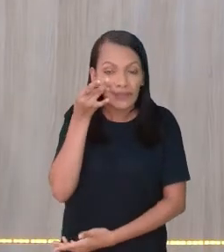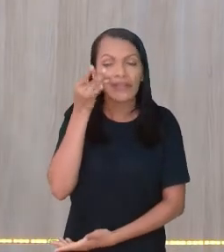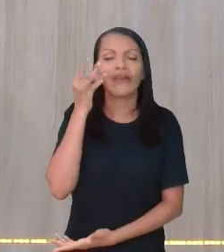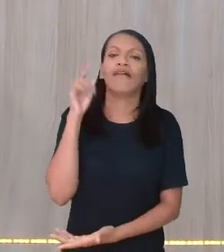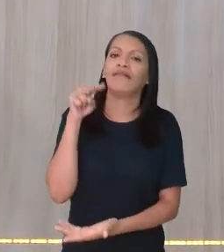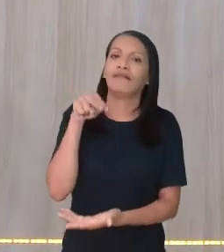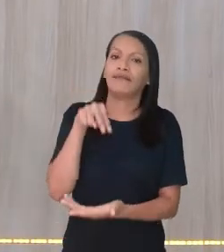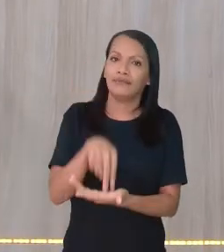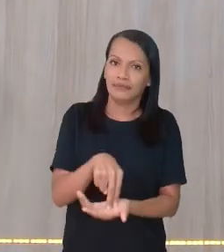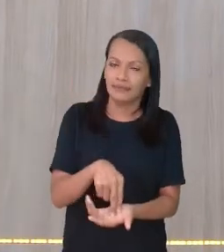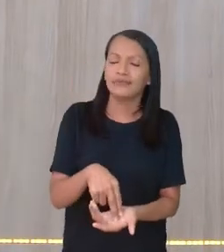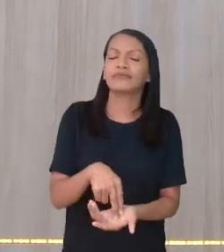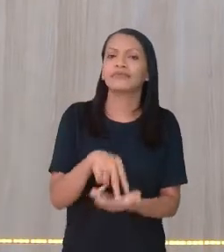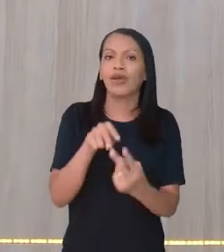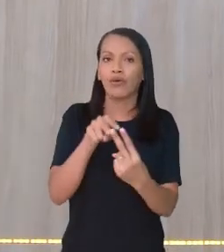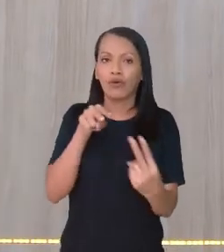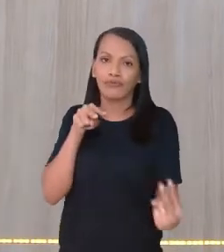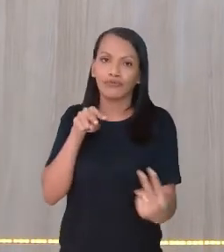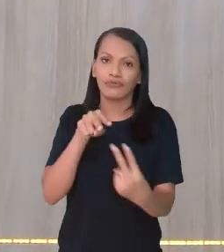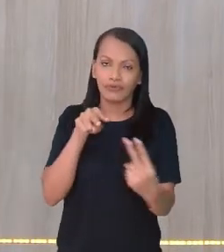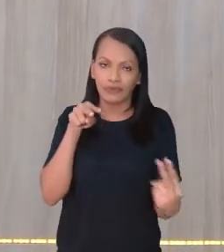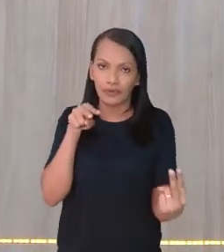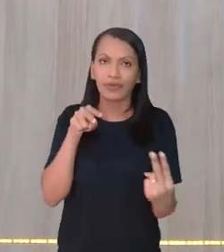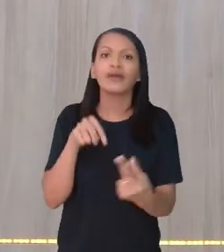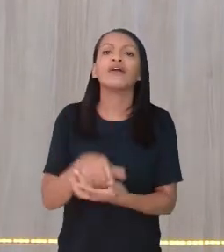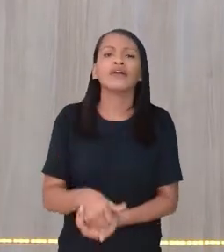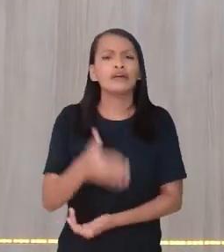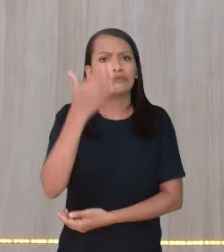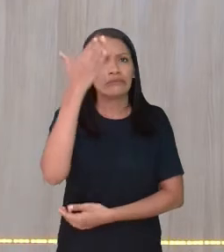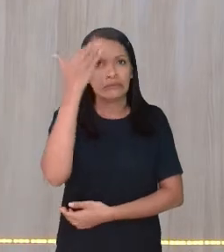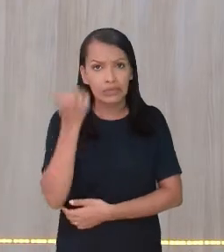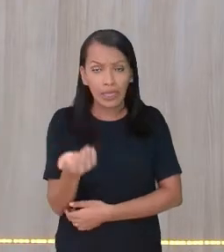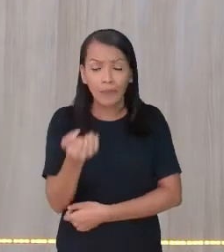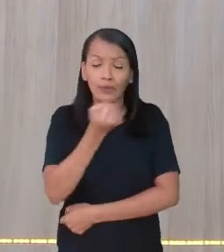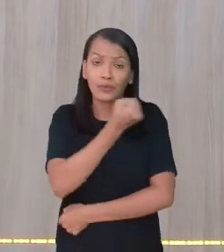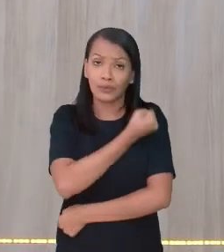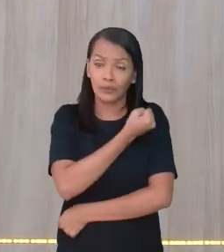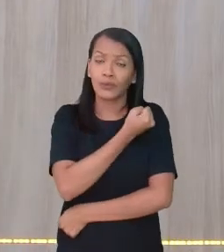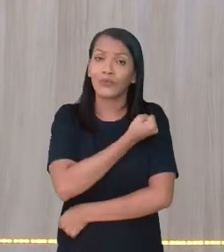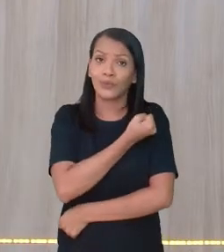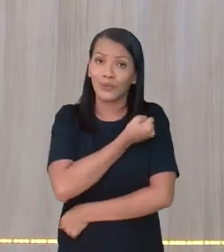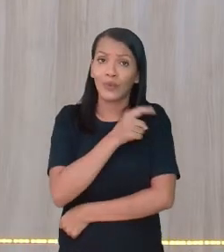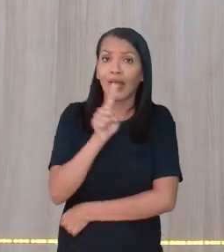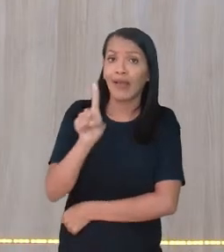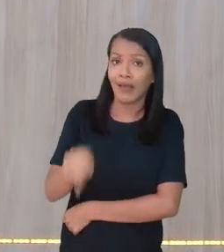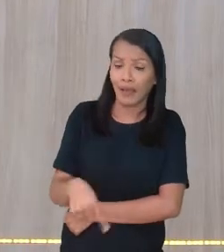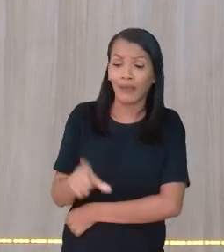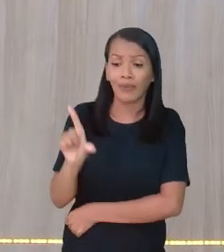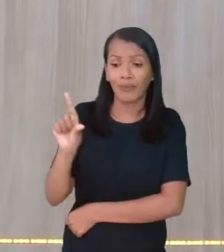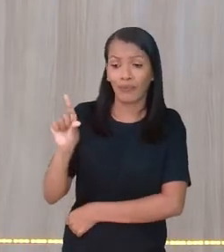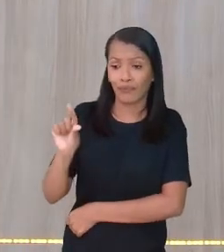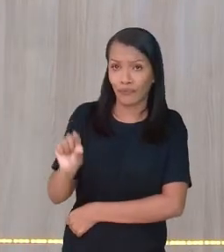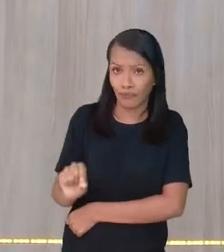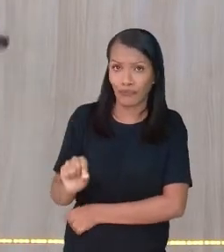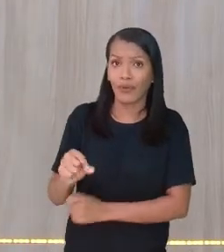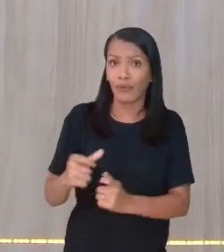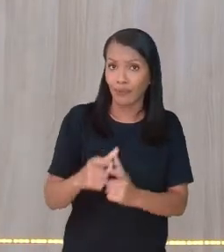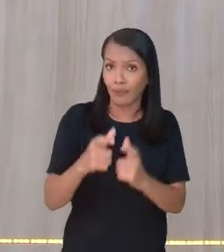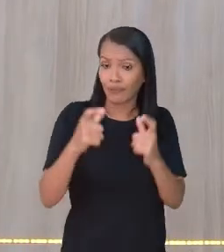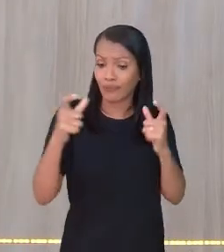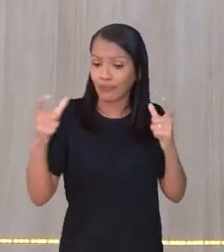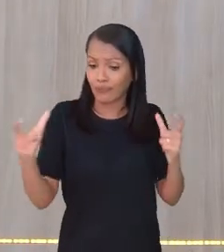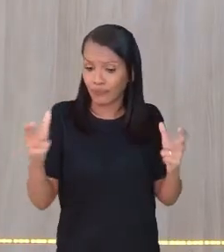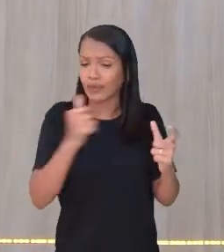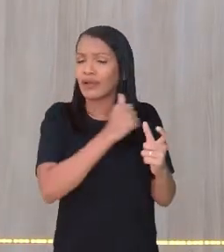Nádia um númerozinho lá. E a gente sabe que esse número, ele é muito menor do que a quantidade de alunos que temos na